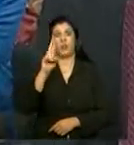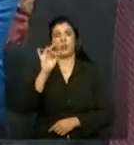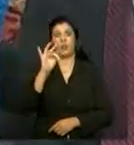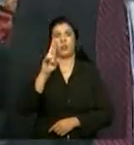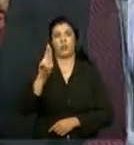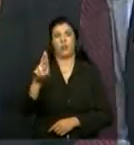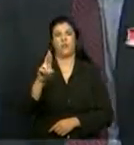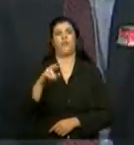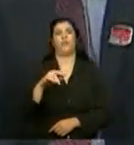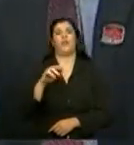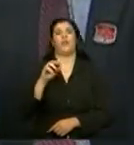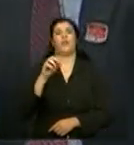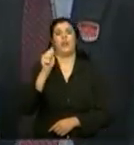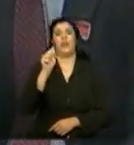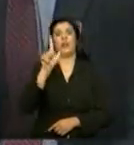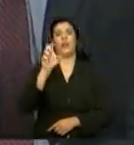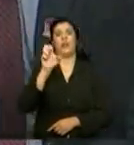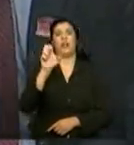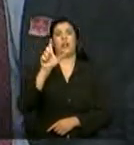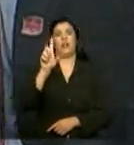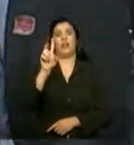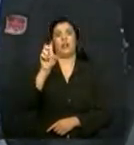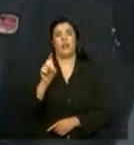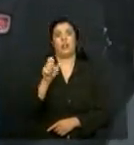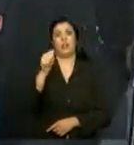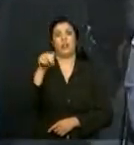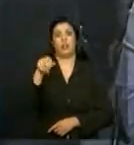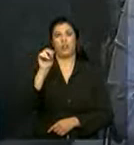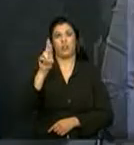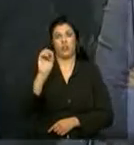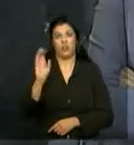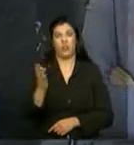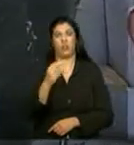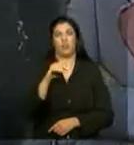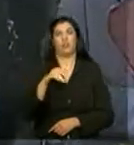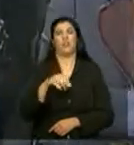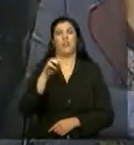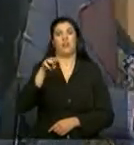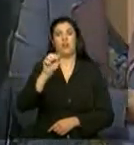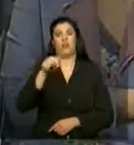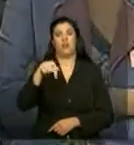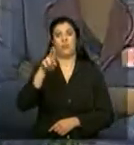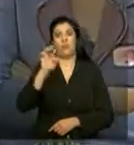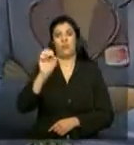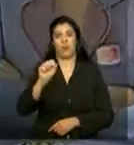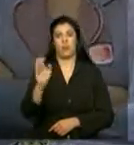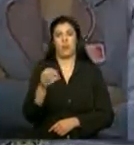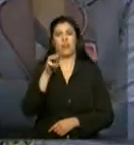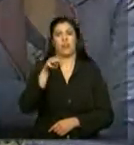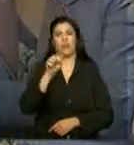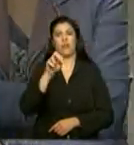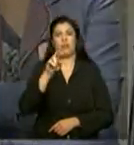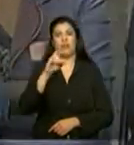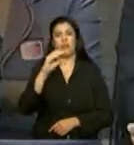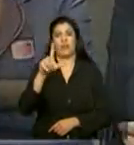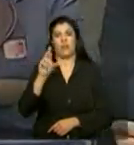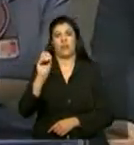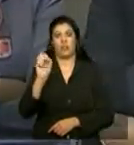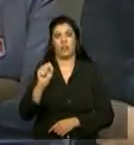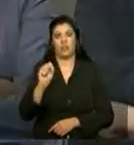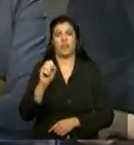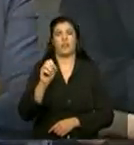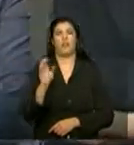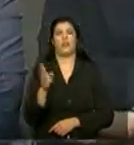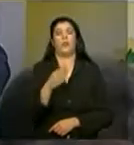joão alexandre goulart o senhor marcos vicente goulart assim o senhor joão marcelo goulart o senhor vicente